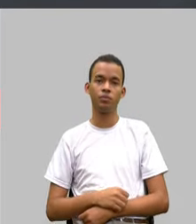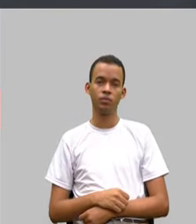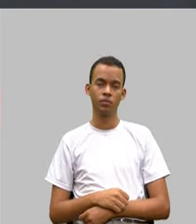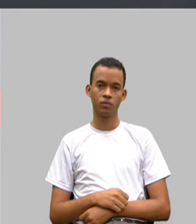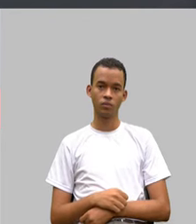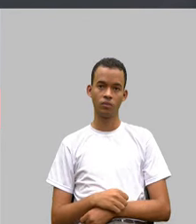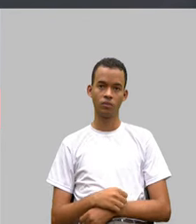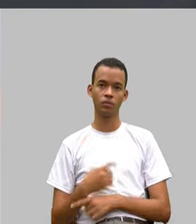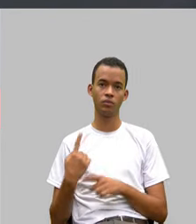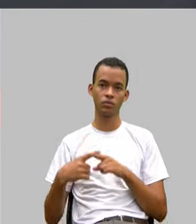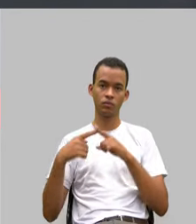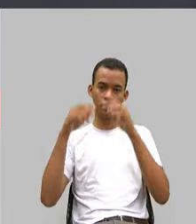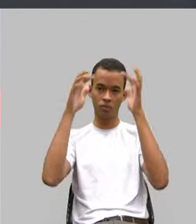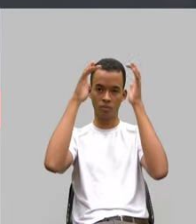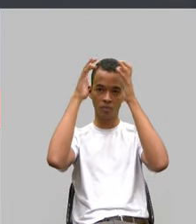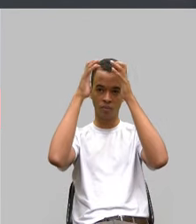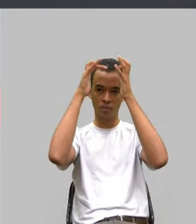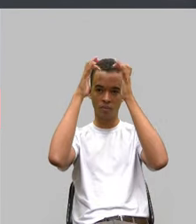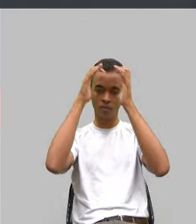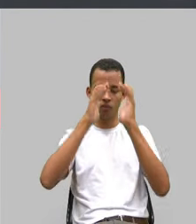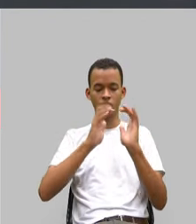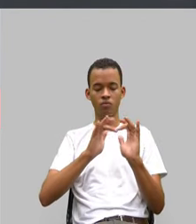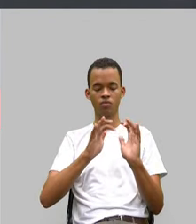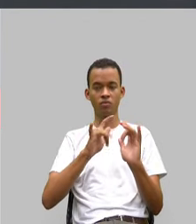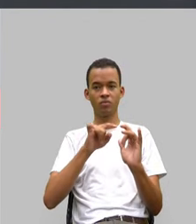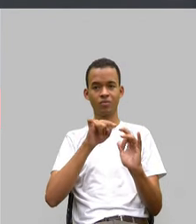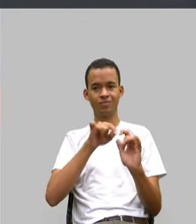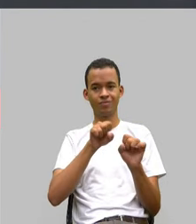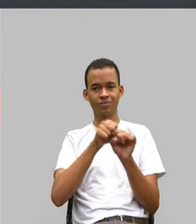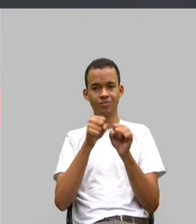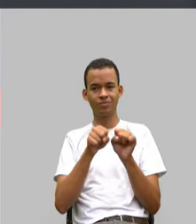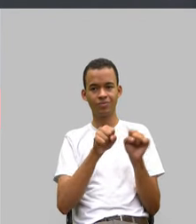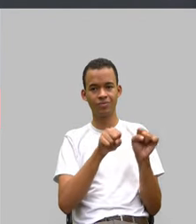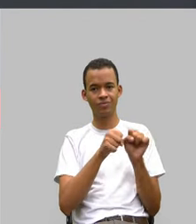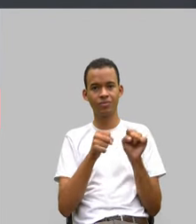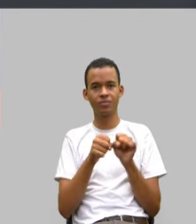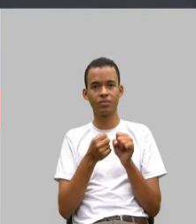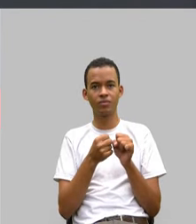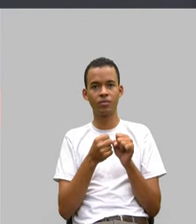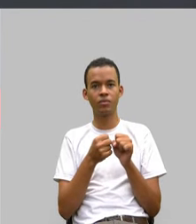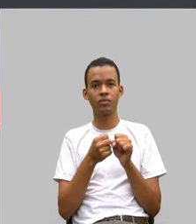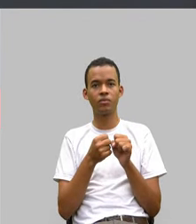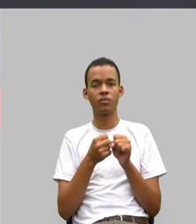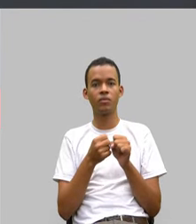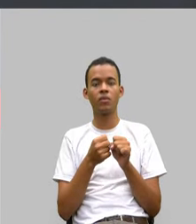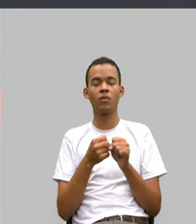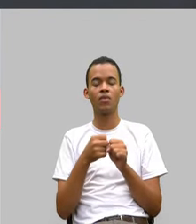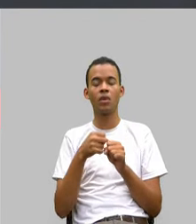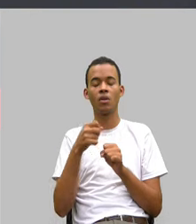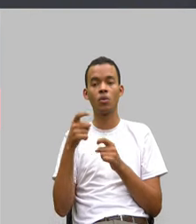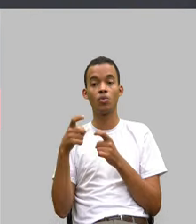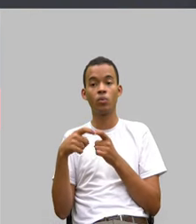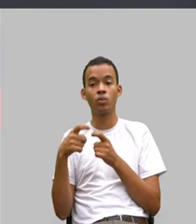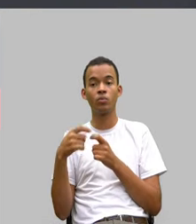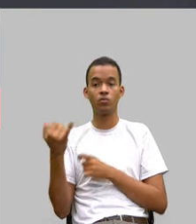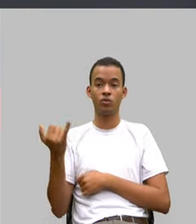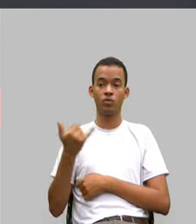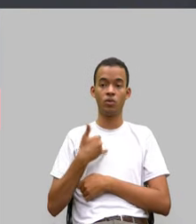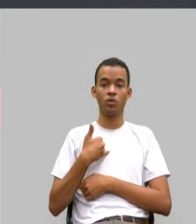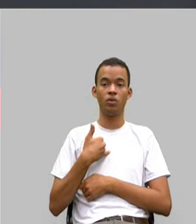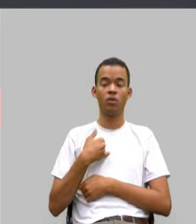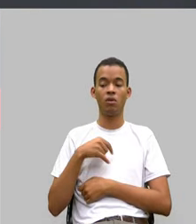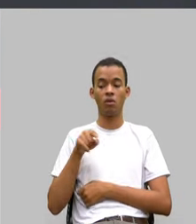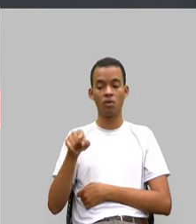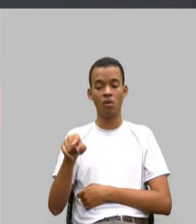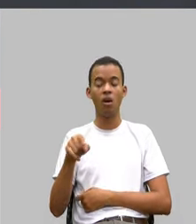cicatrizes que ele tinha no cérebro então o médico disse para mim que ele não podia ficar com Samuel ali no hospital não porque ele era uma